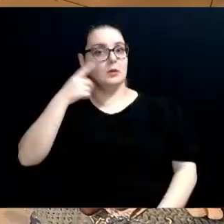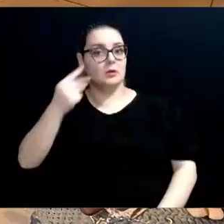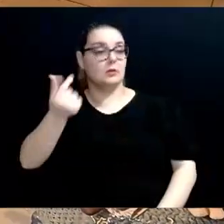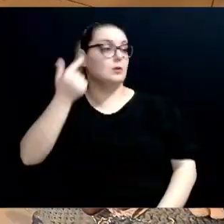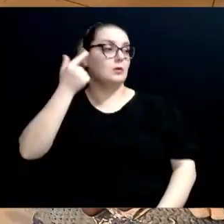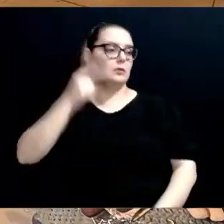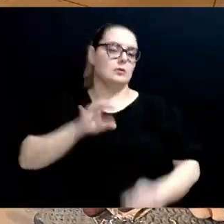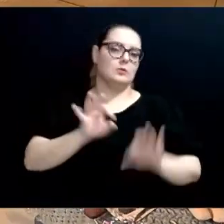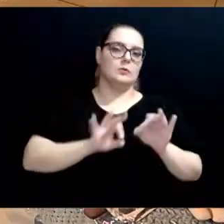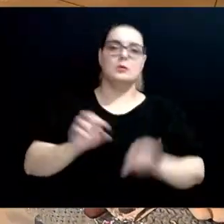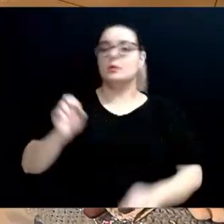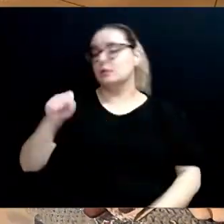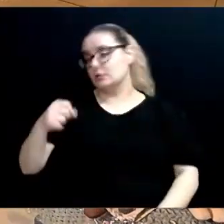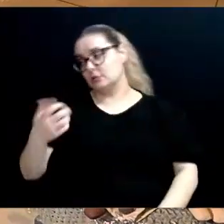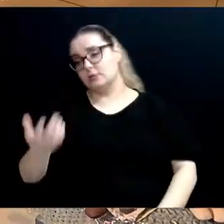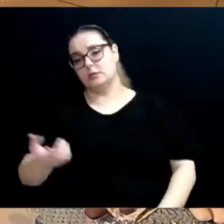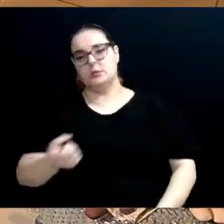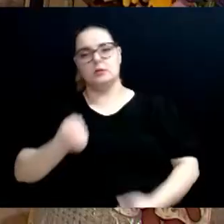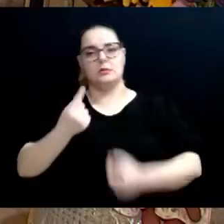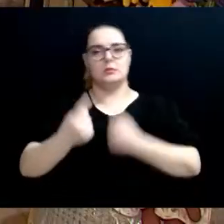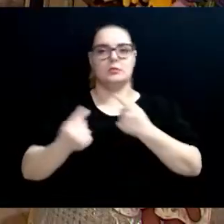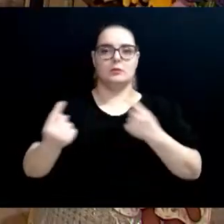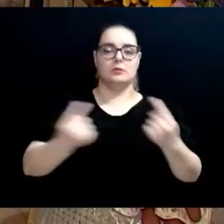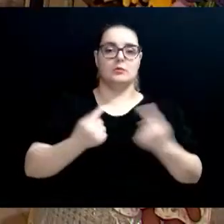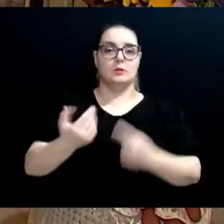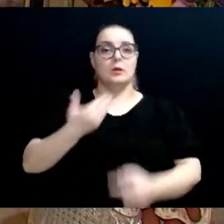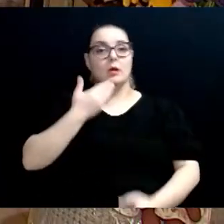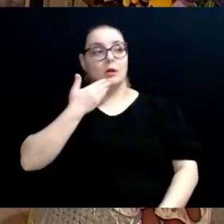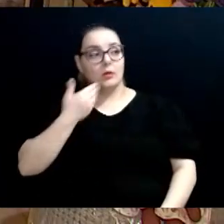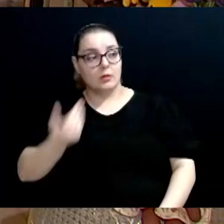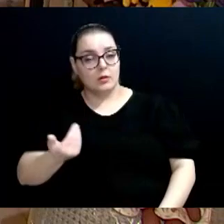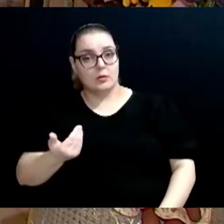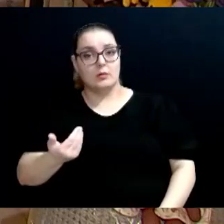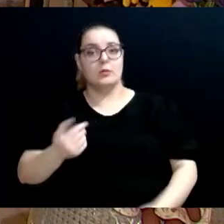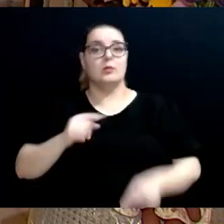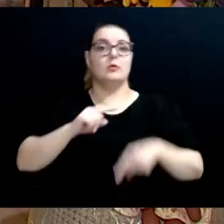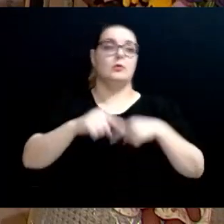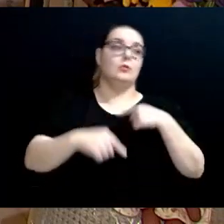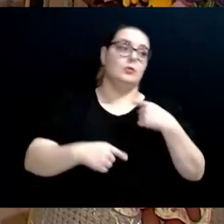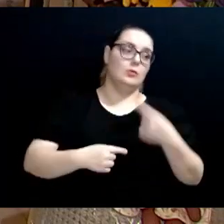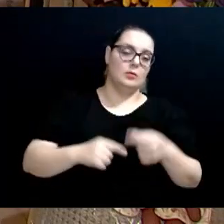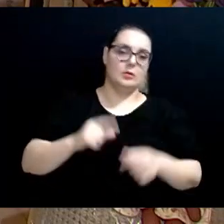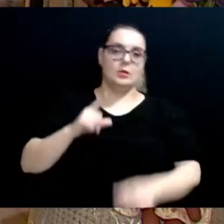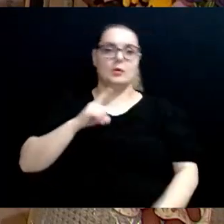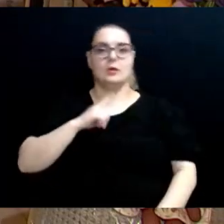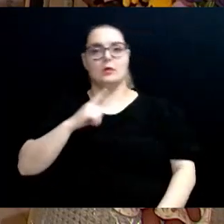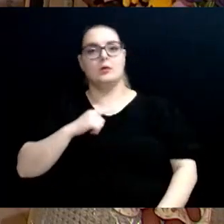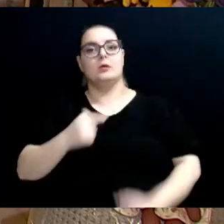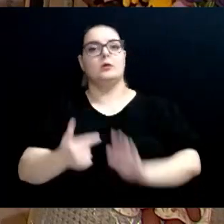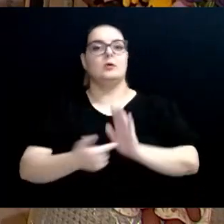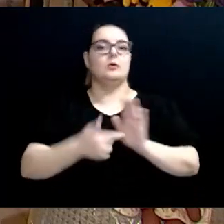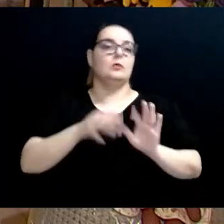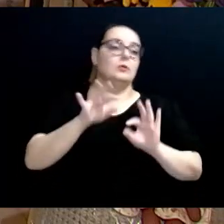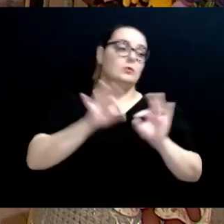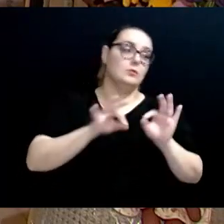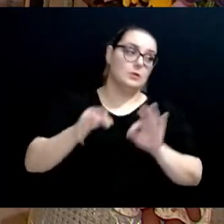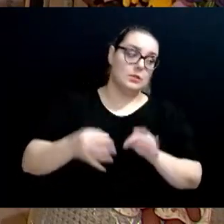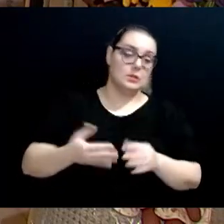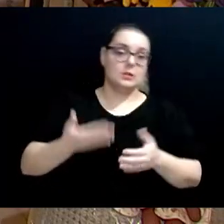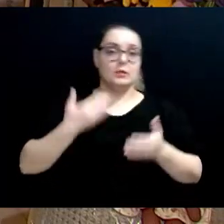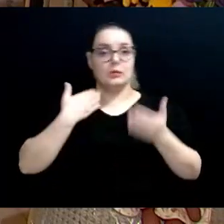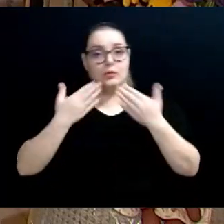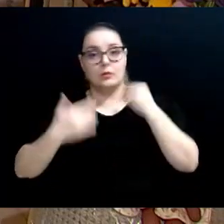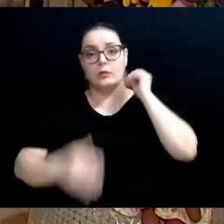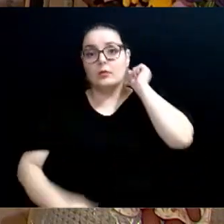Sim. Esse é o formidável do projeto, né? Então, alguns vieram fáceis, hoje, outros a gente teve